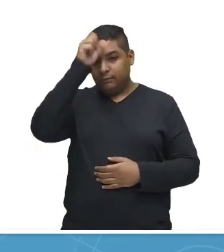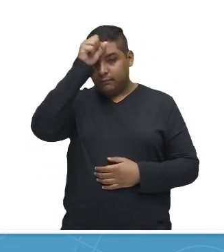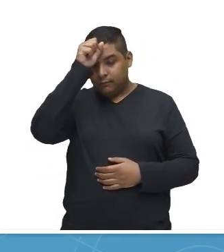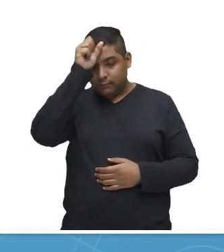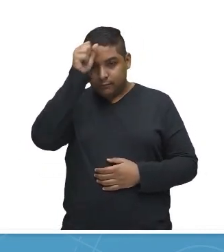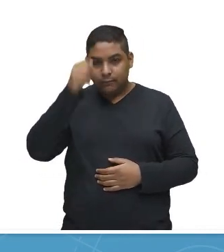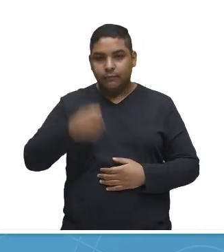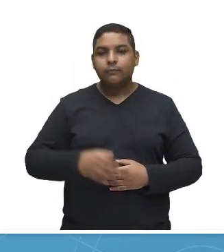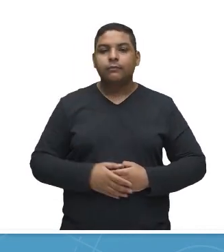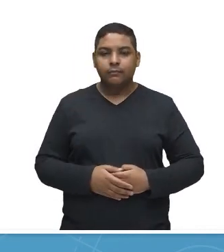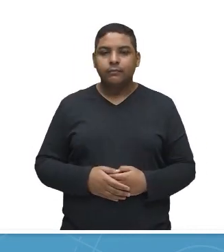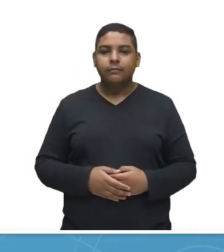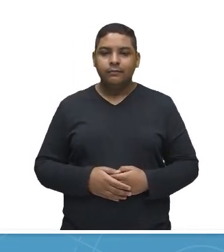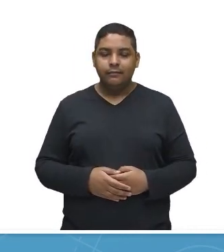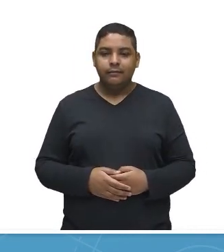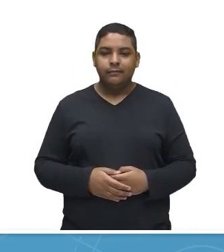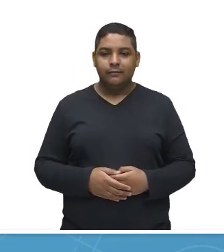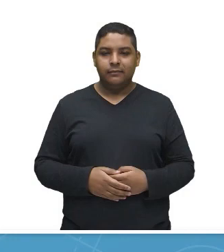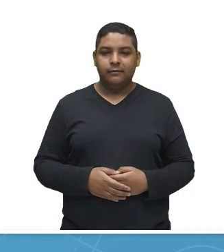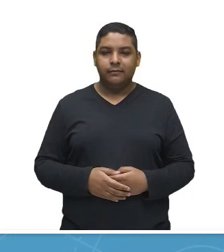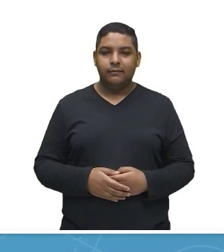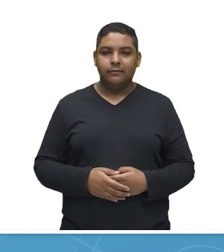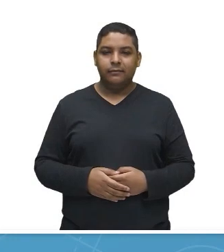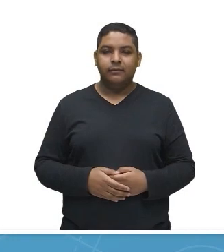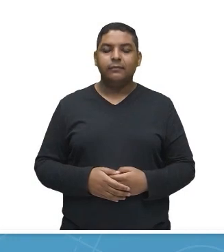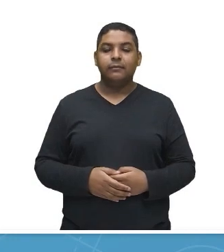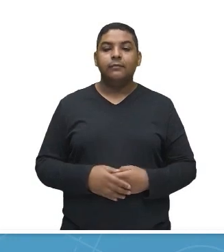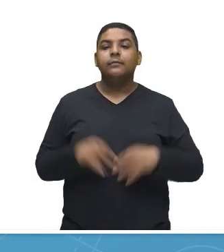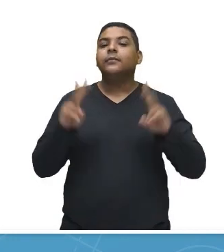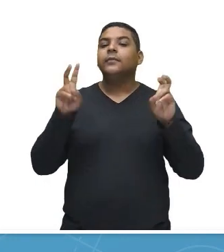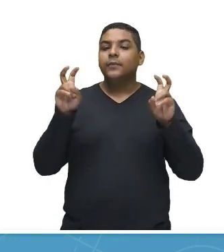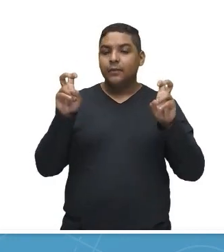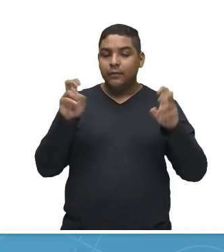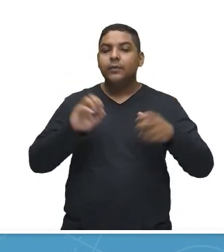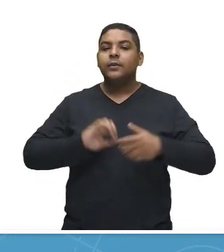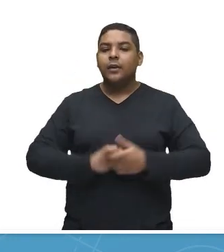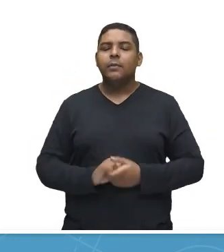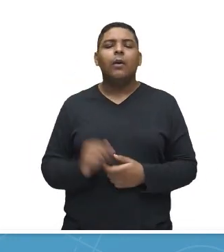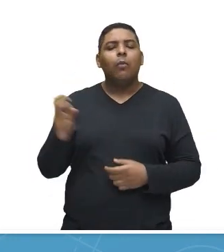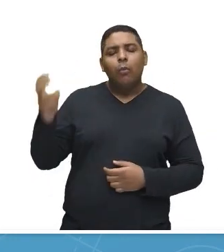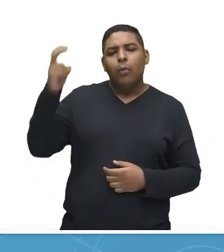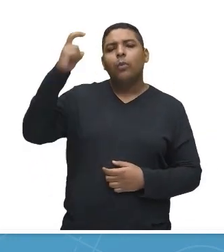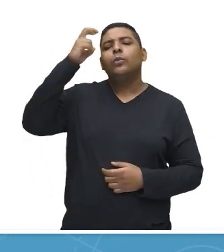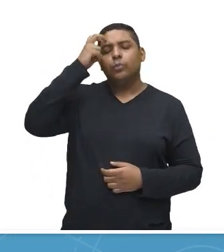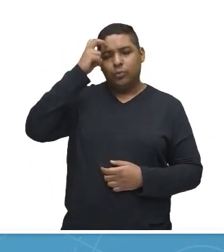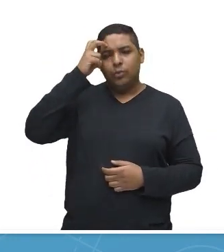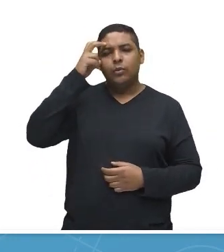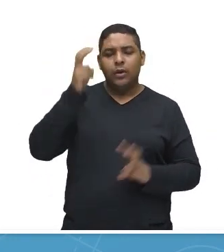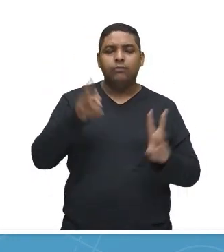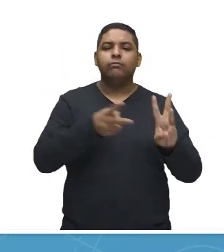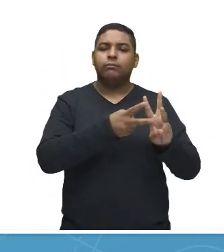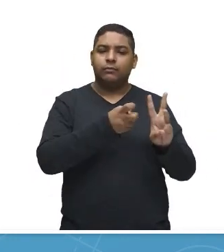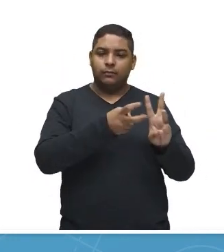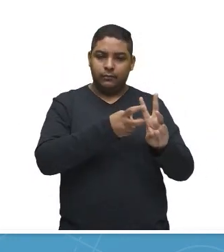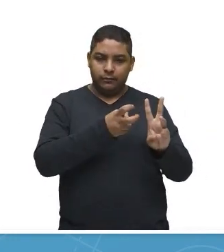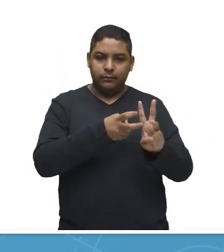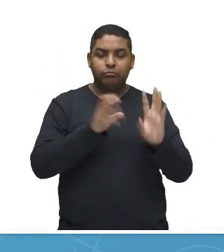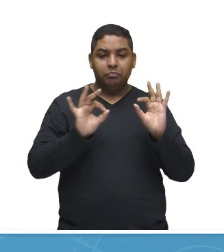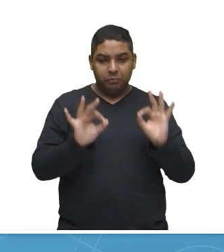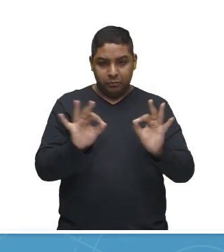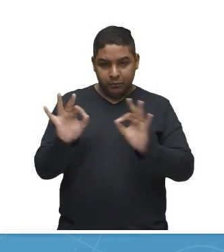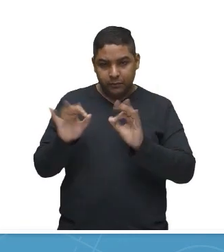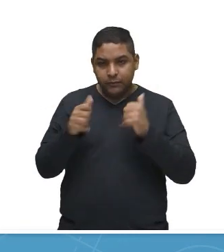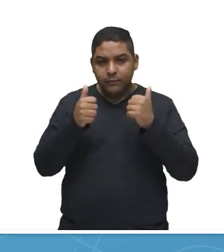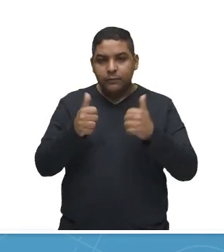nossa descendência, né? No caso, sobre a cultura indígena, certo? E aí nós